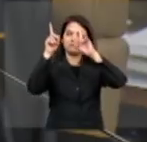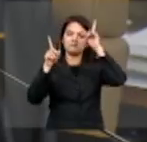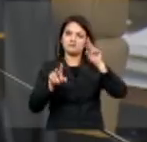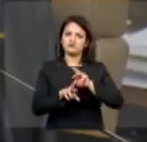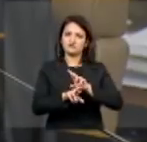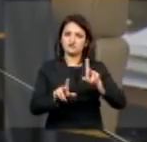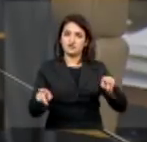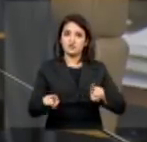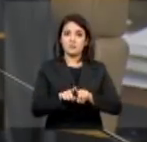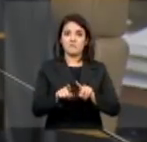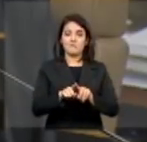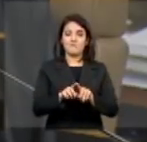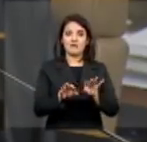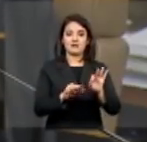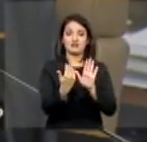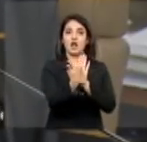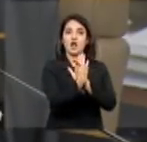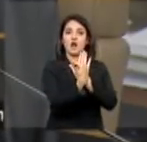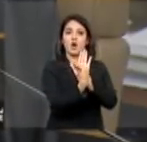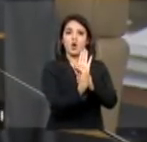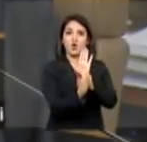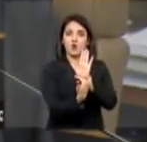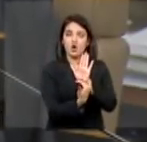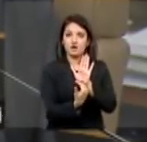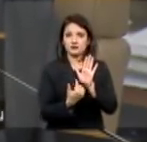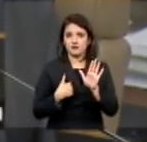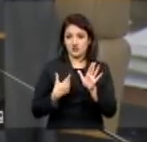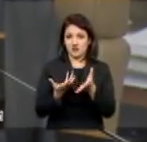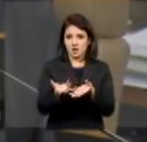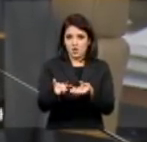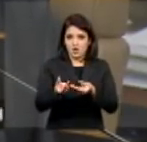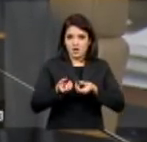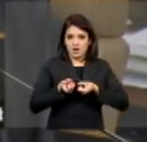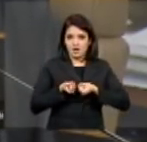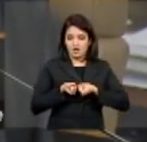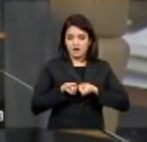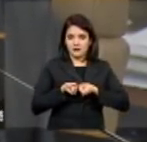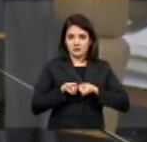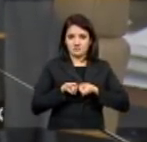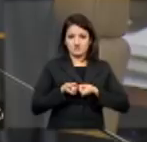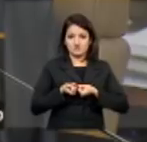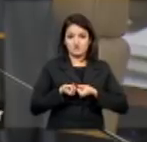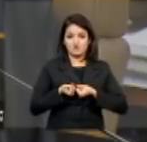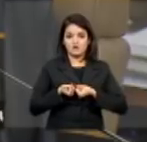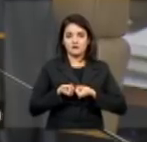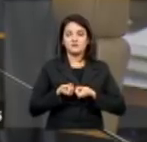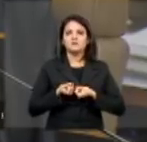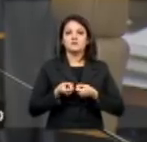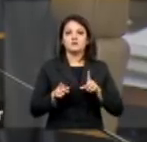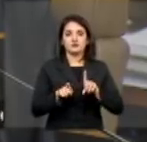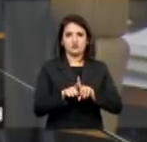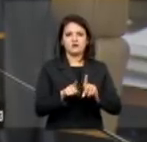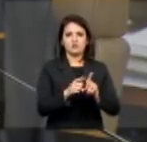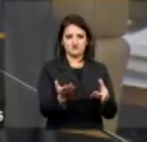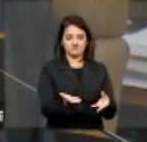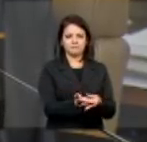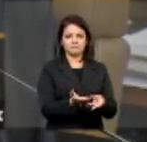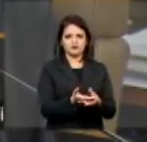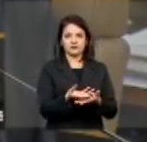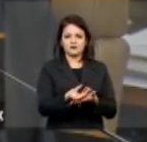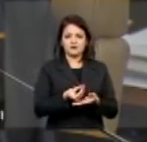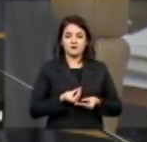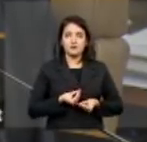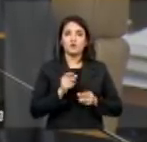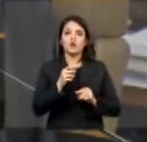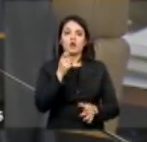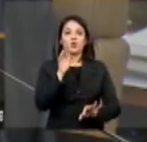finais recebi nesta impetração e colha dos autos que o juízo de